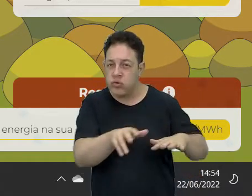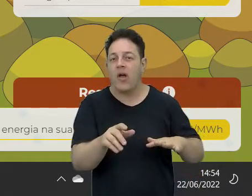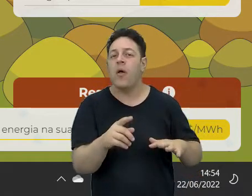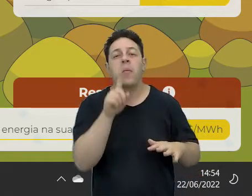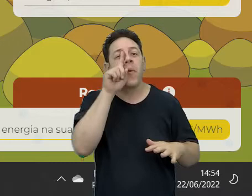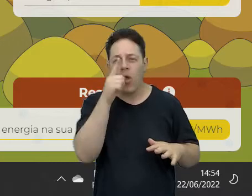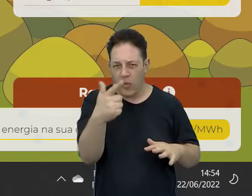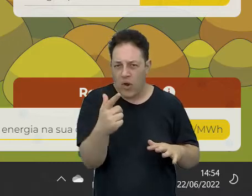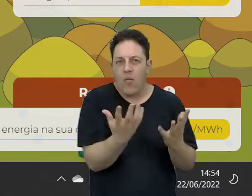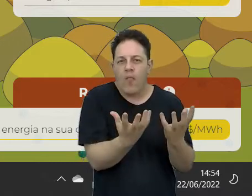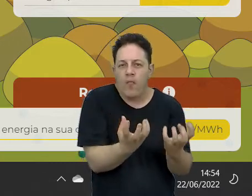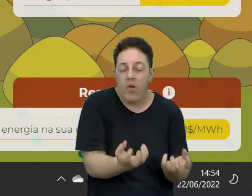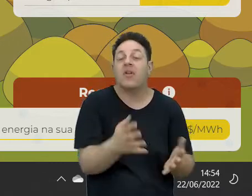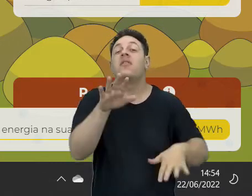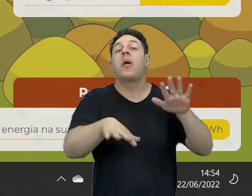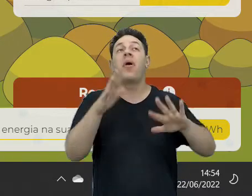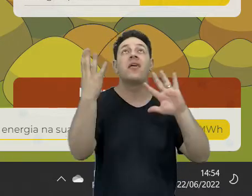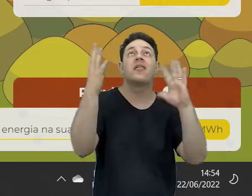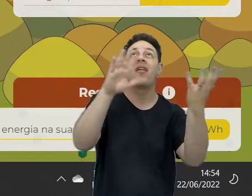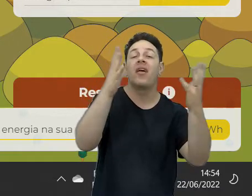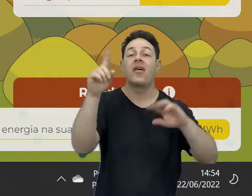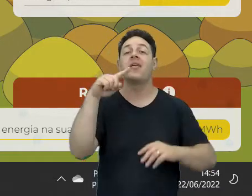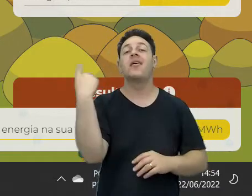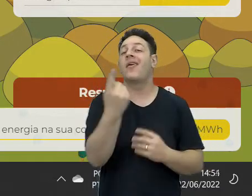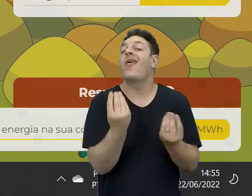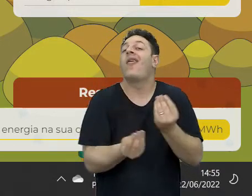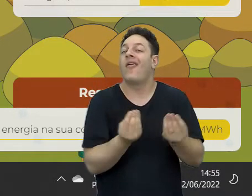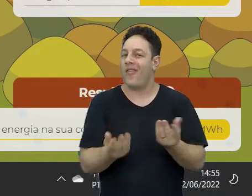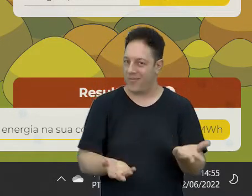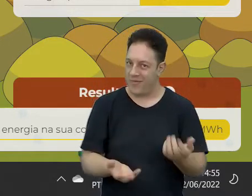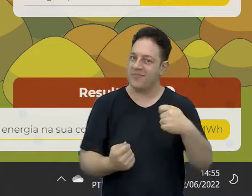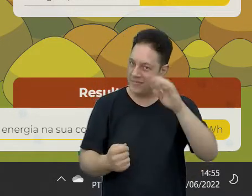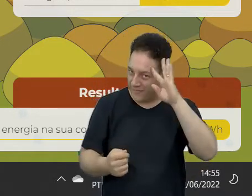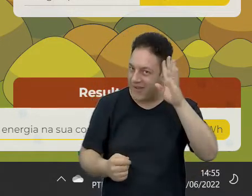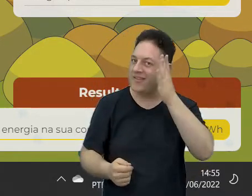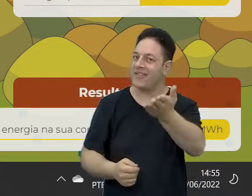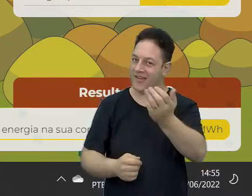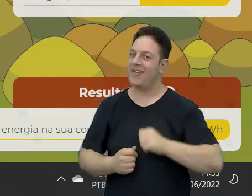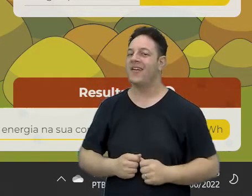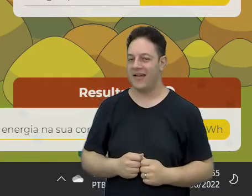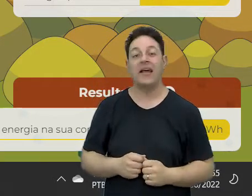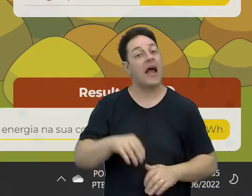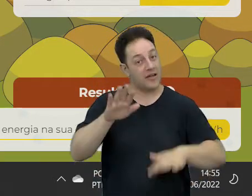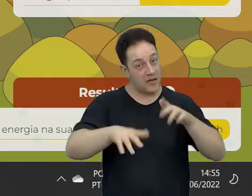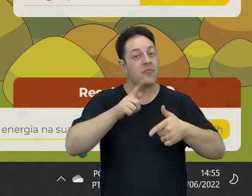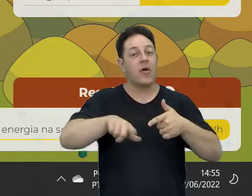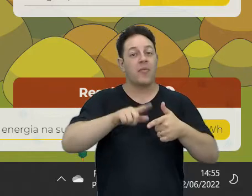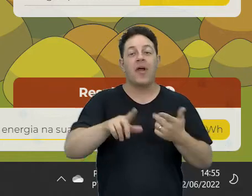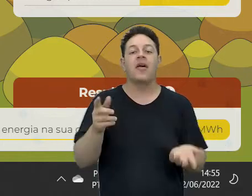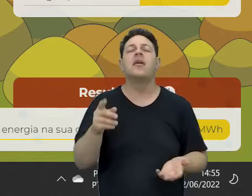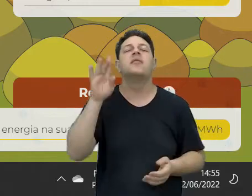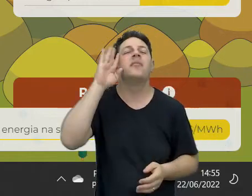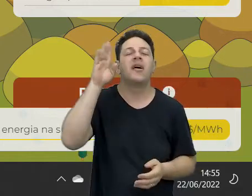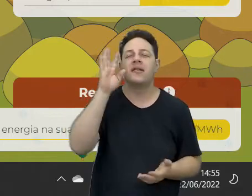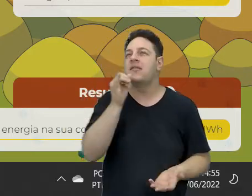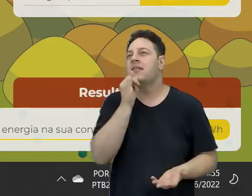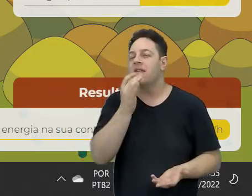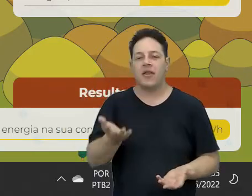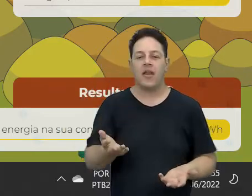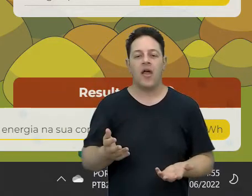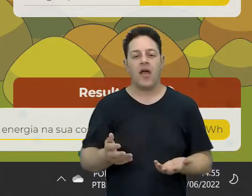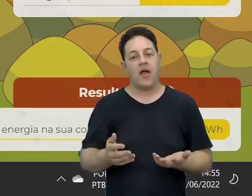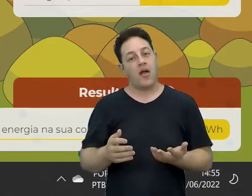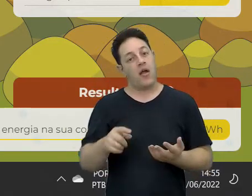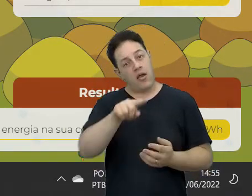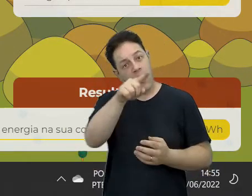tem as condições climáticas que acontece alguma coisa? Porque eu vi você falando alguma coisa disso aí. Isso seria um problema, né? E já pensou se passa... Olha, não sei